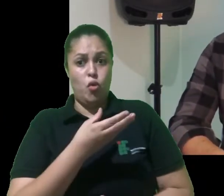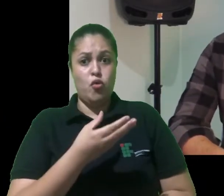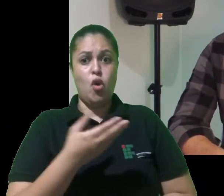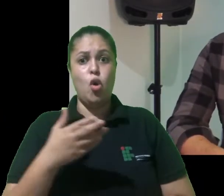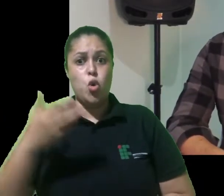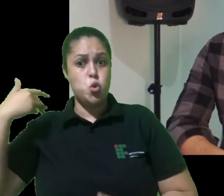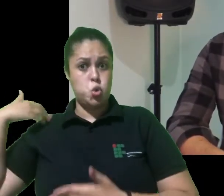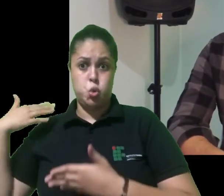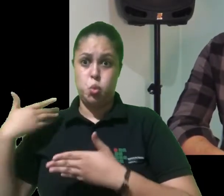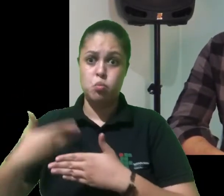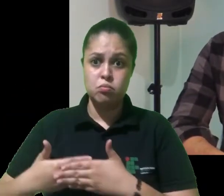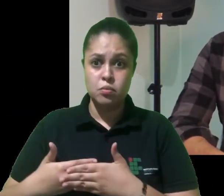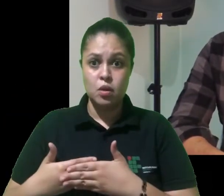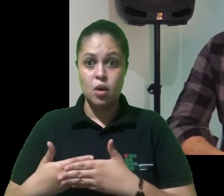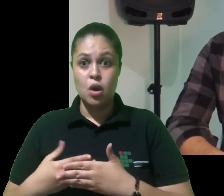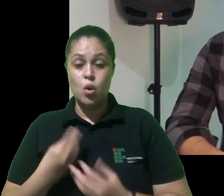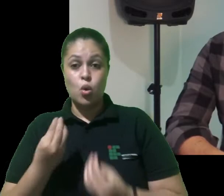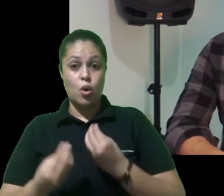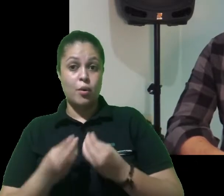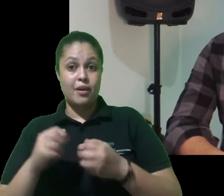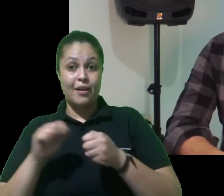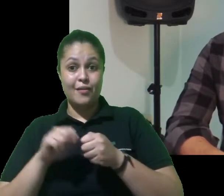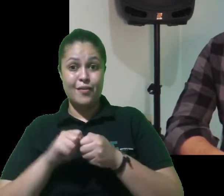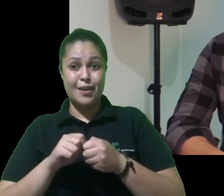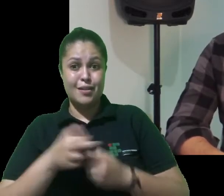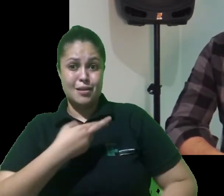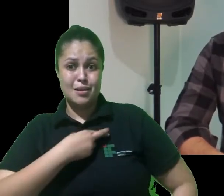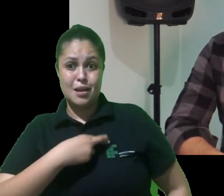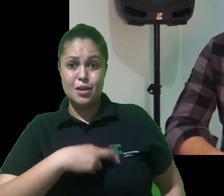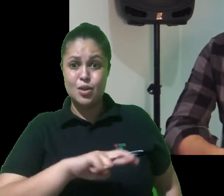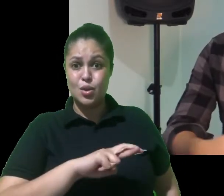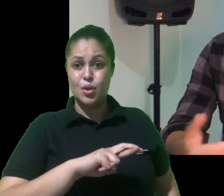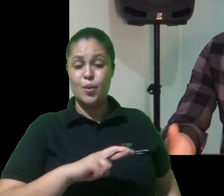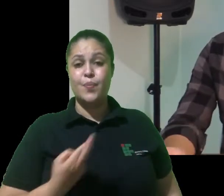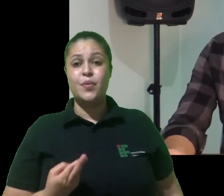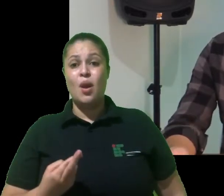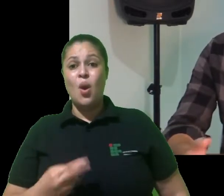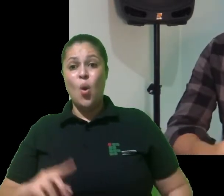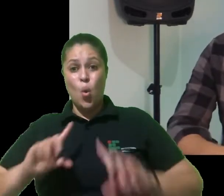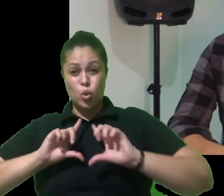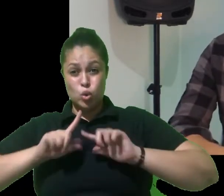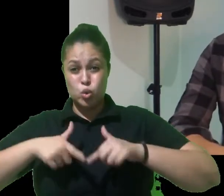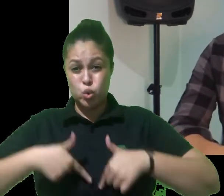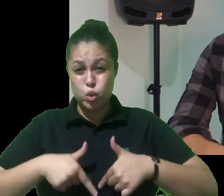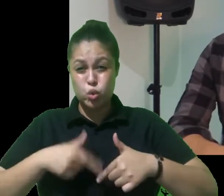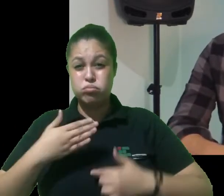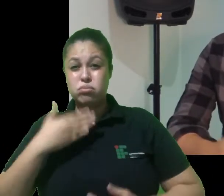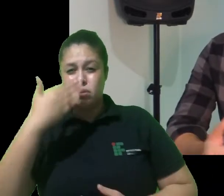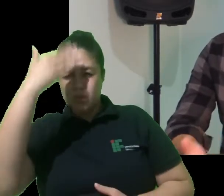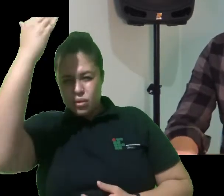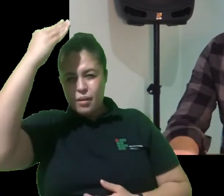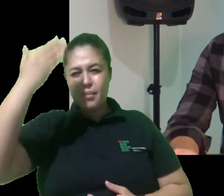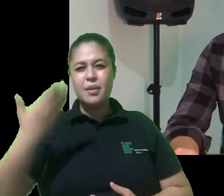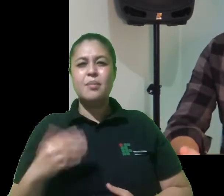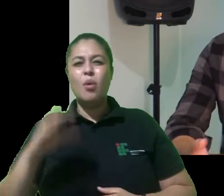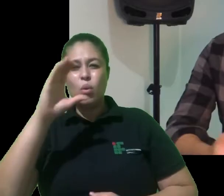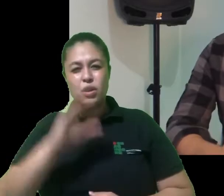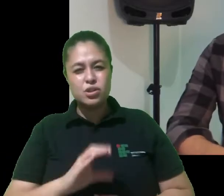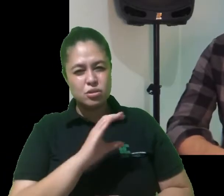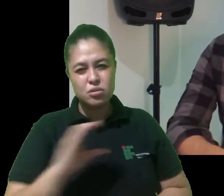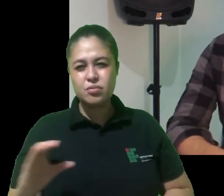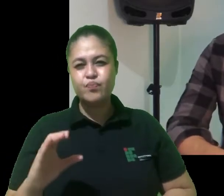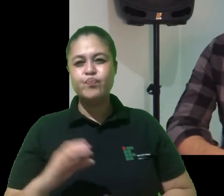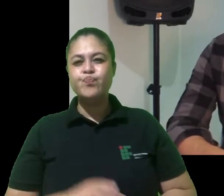mais recentes, às vezes milenares, como é o caso das grandes religiões, o hinduísmo, o judaísmo, o islamismo,